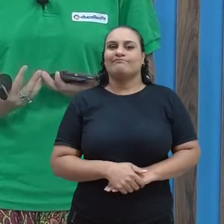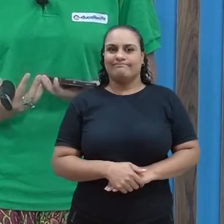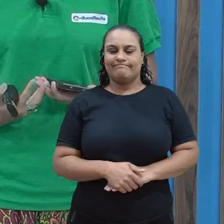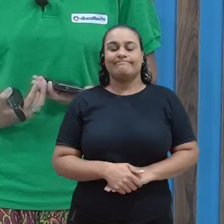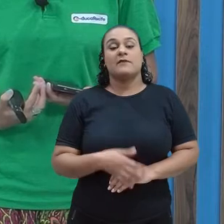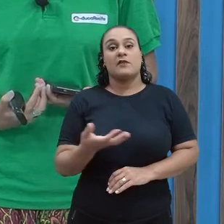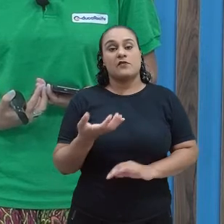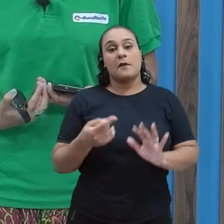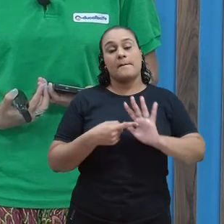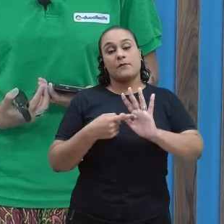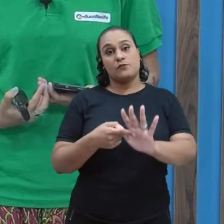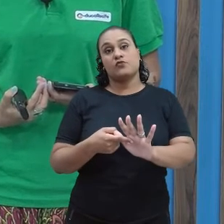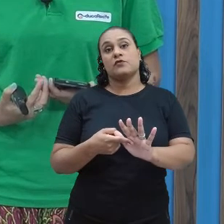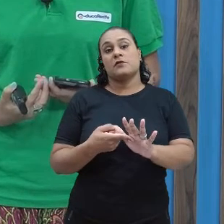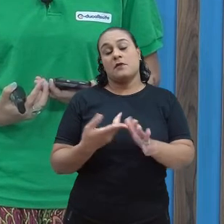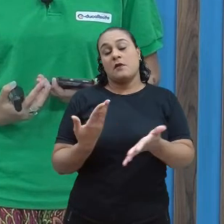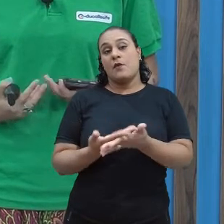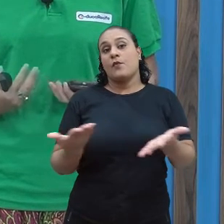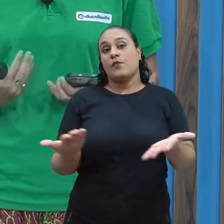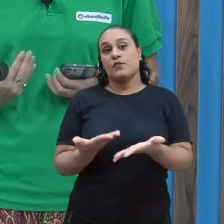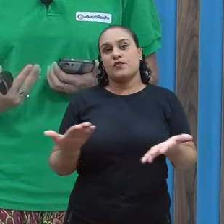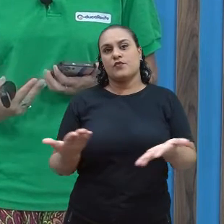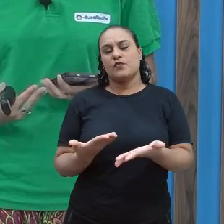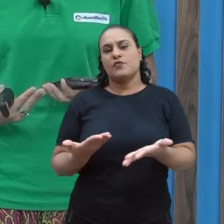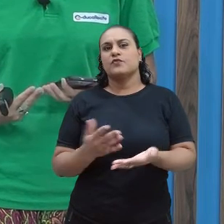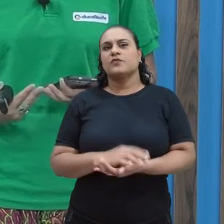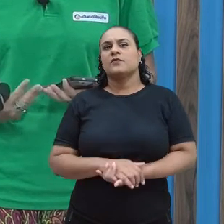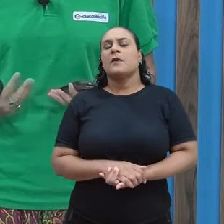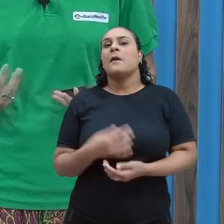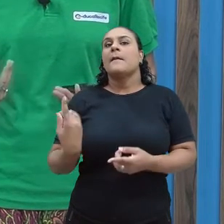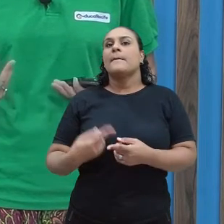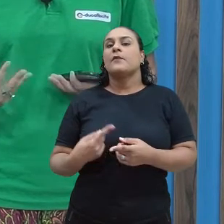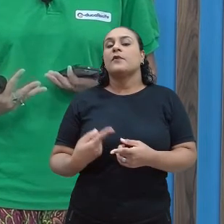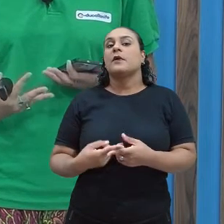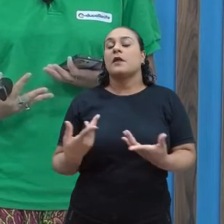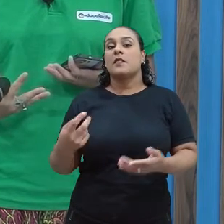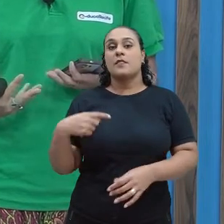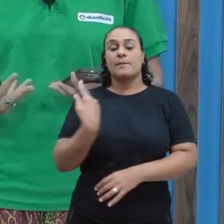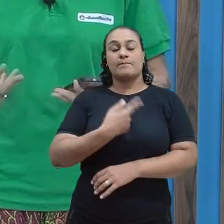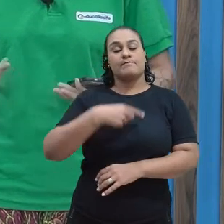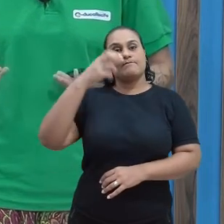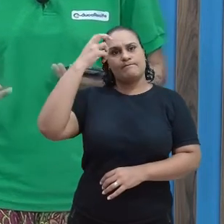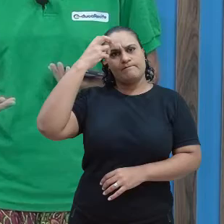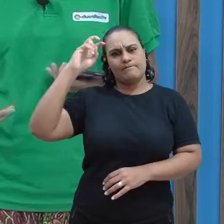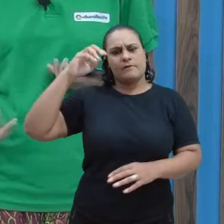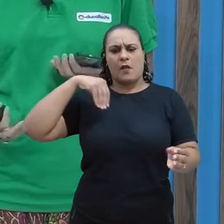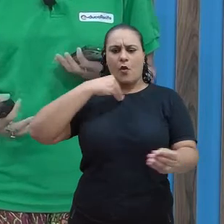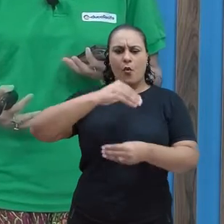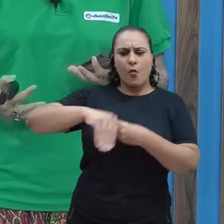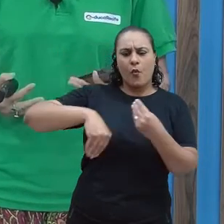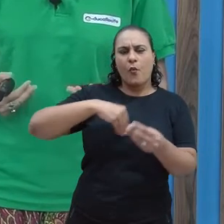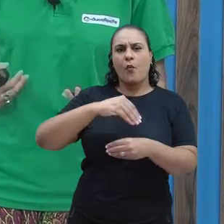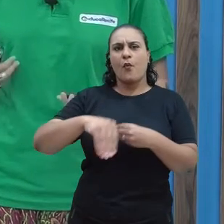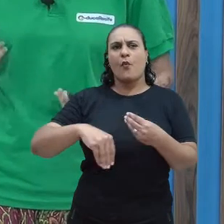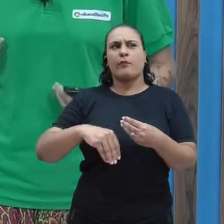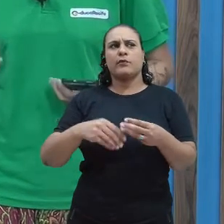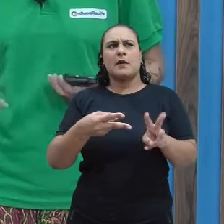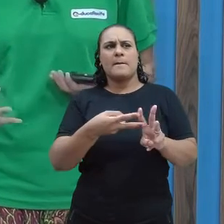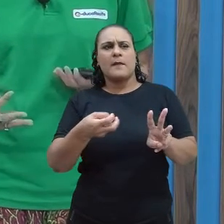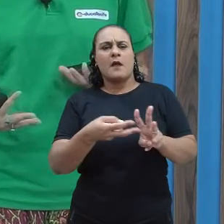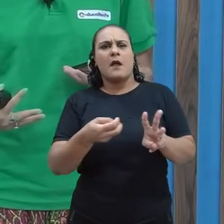quer trabalhar na aula de hoje, porque muito se tem, porque nossa cultura, né, miscigenada, onde tem